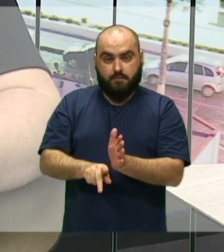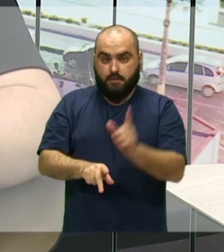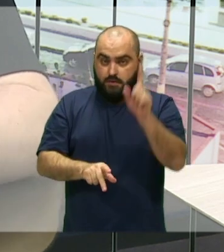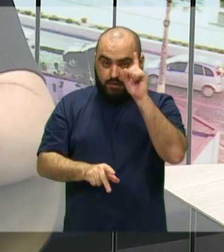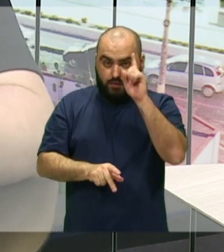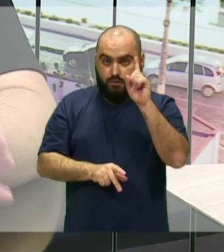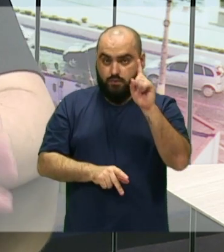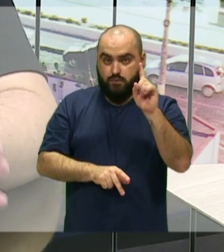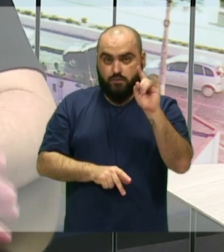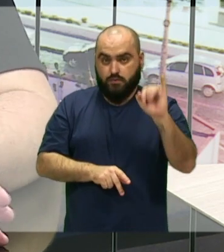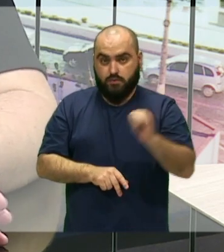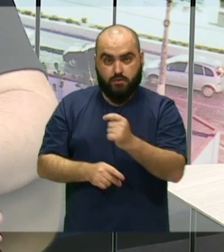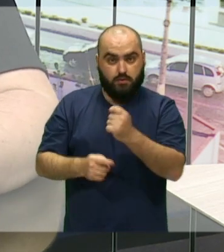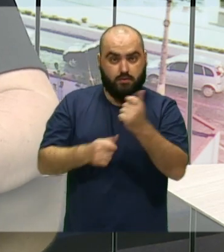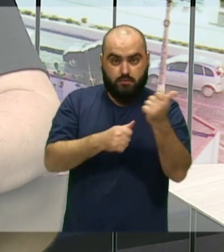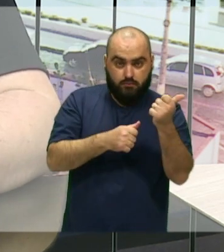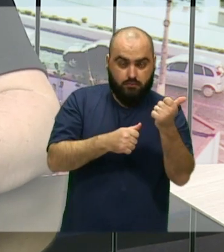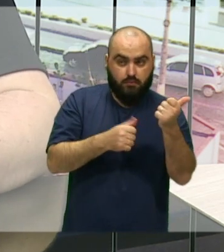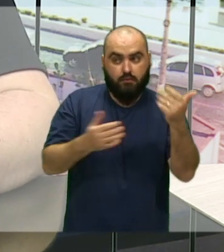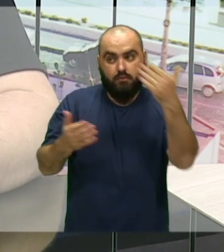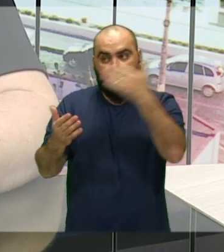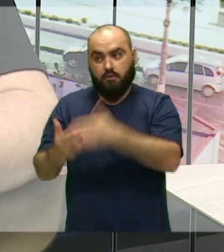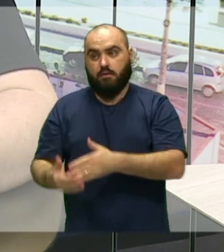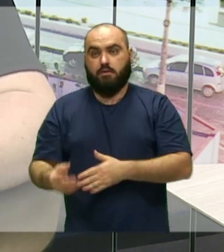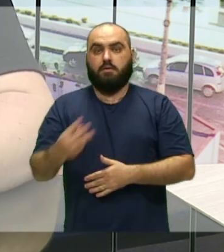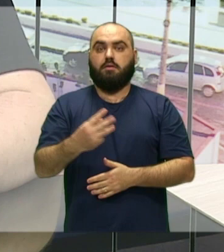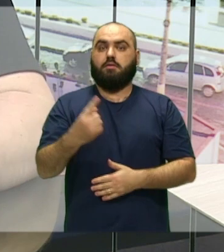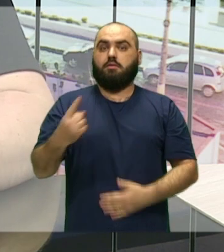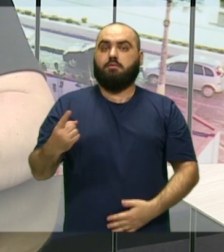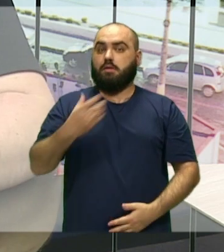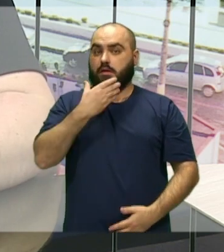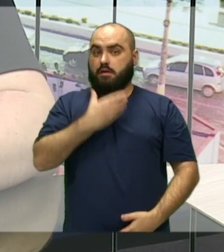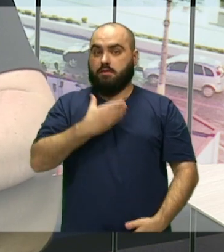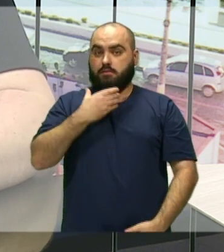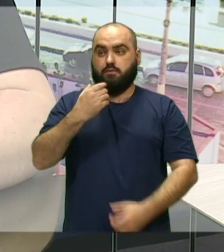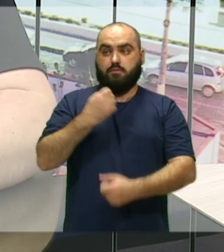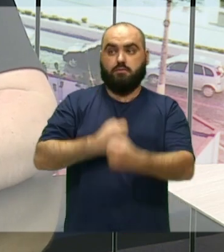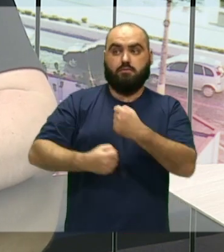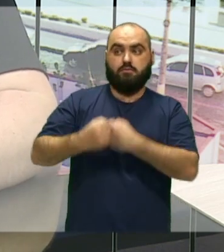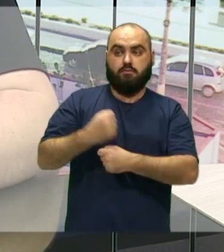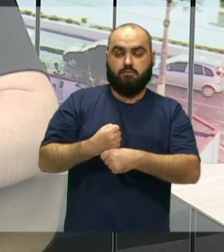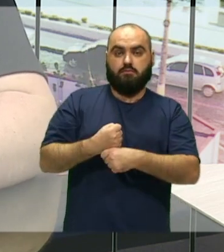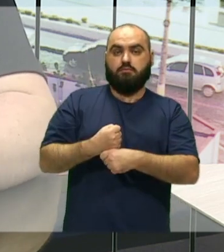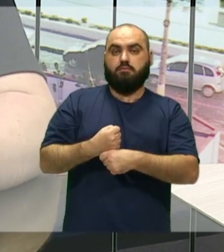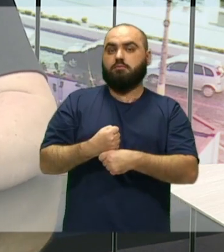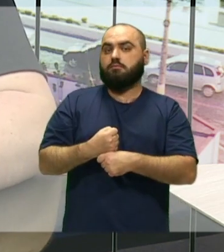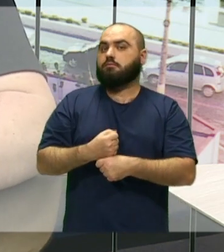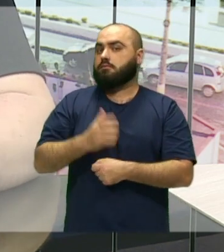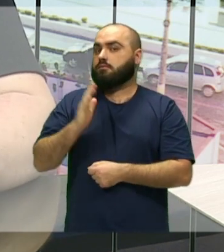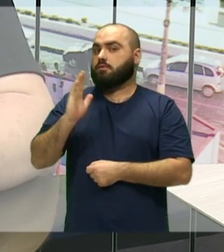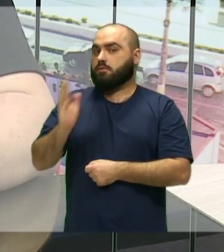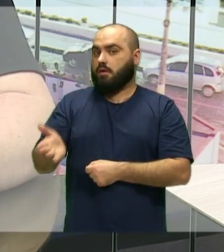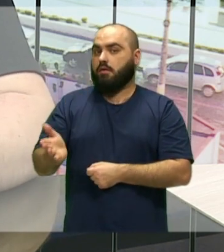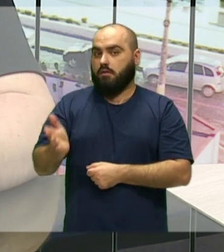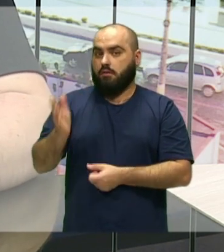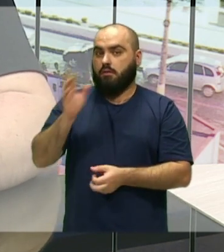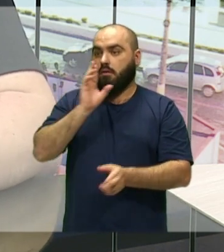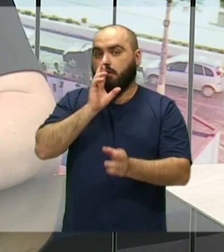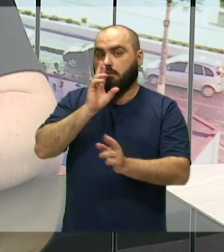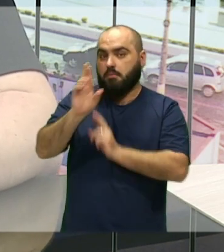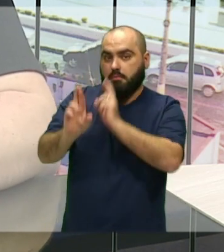janeiro de Primeiro de Janeiro até 31 de dezembro do ano anterior eh já com os